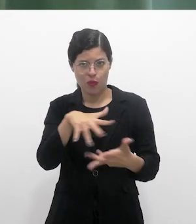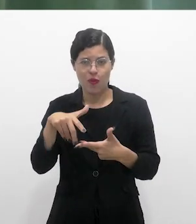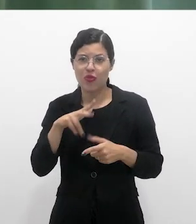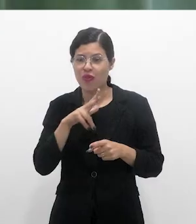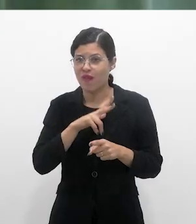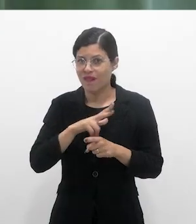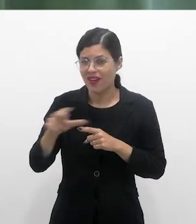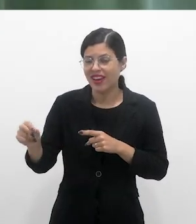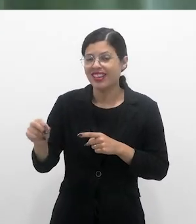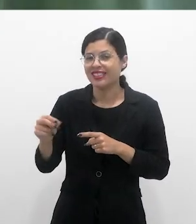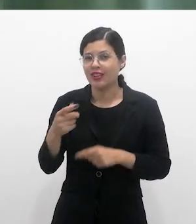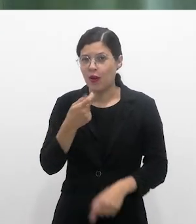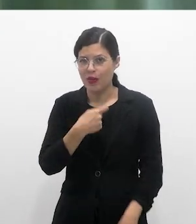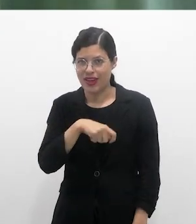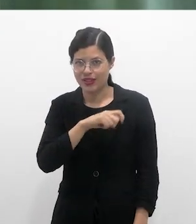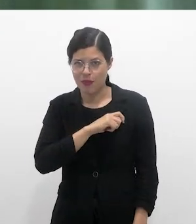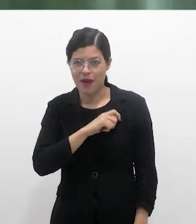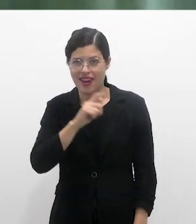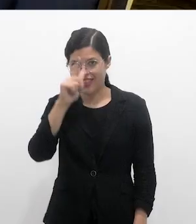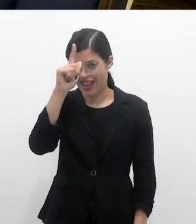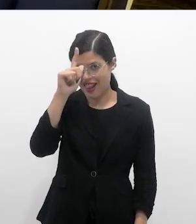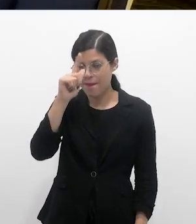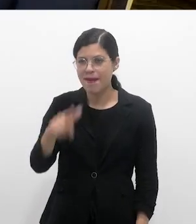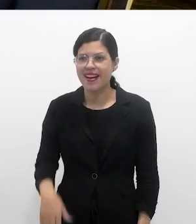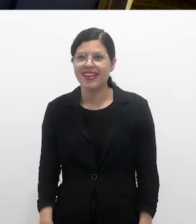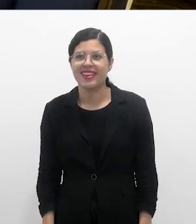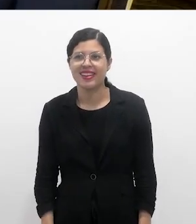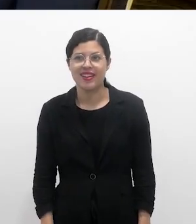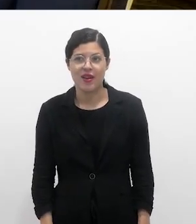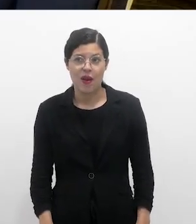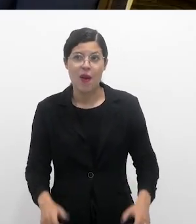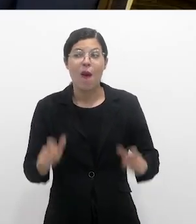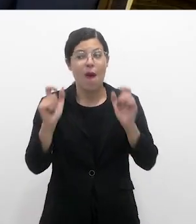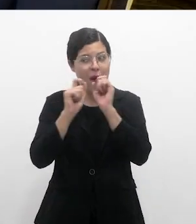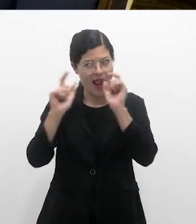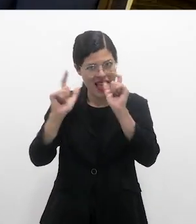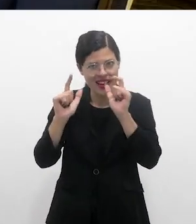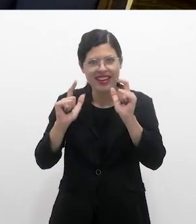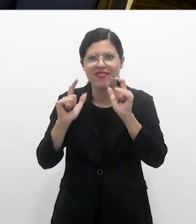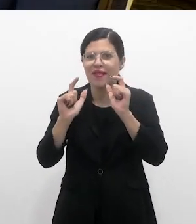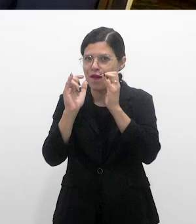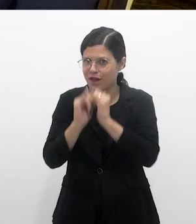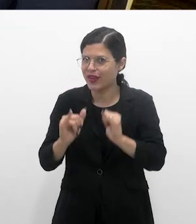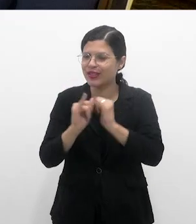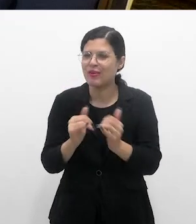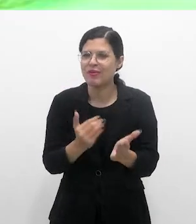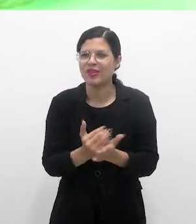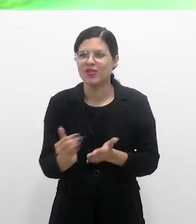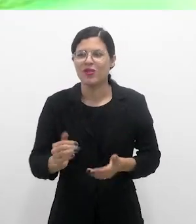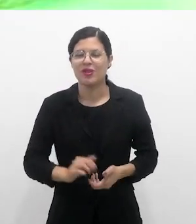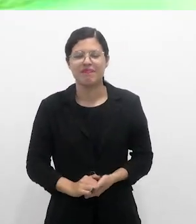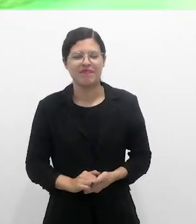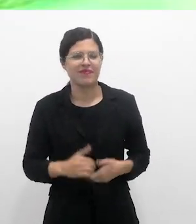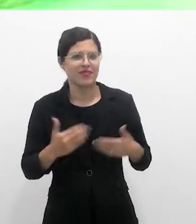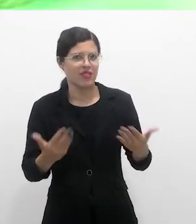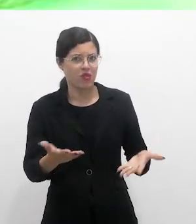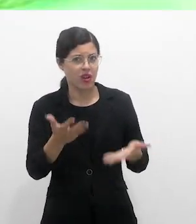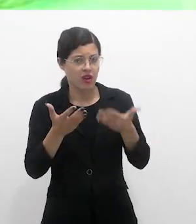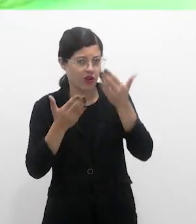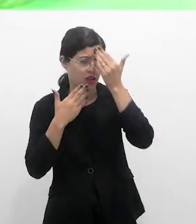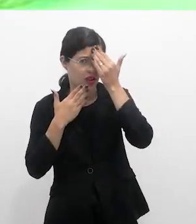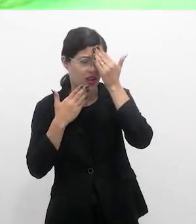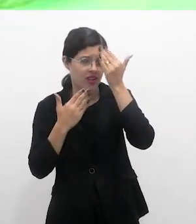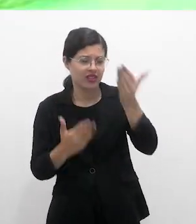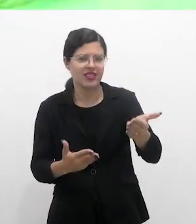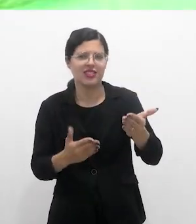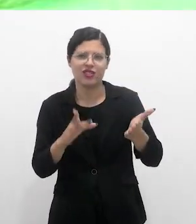da Espanha e da Alemanha, né? Foi primeiro do grupo. O alerta começou ali. O alerta já começou ali. Muito bem. Eu quero